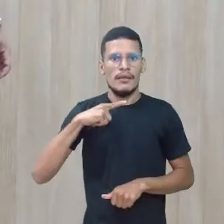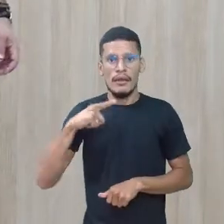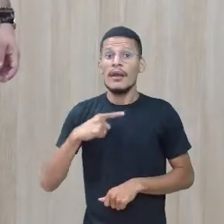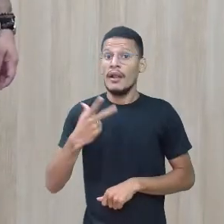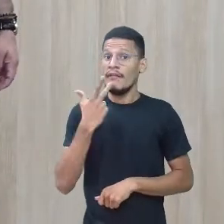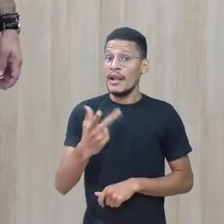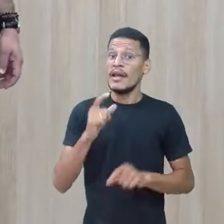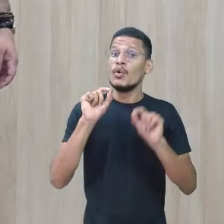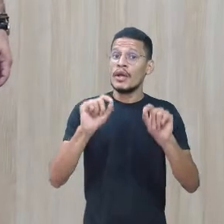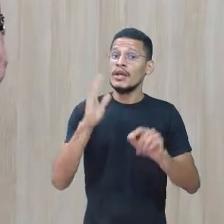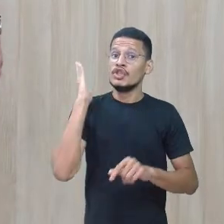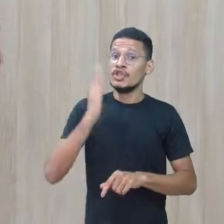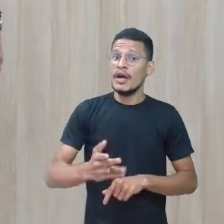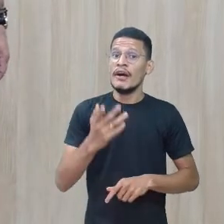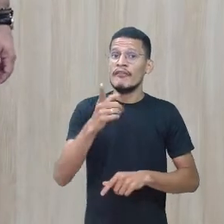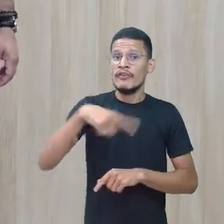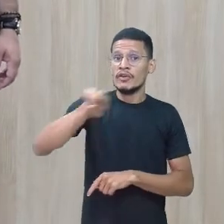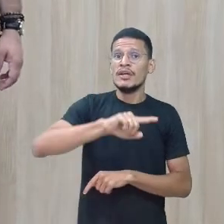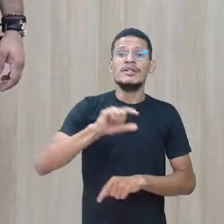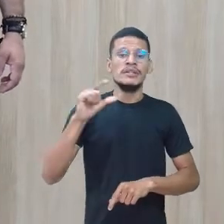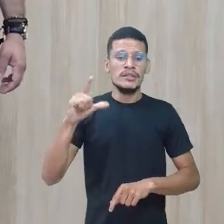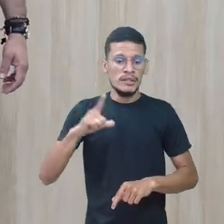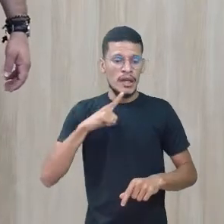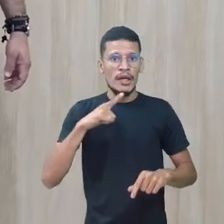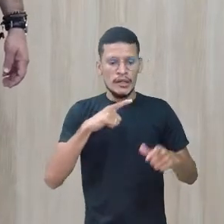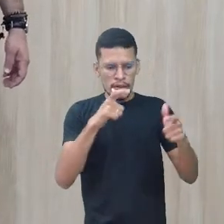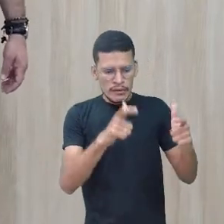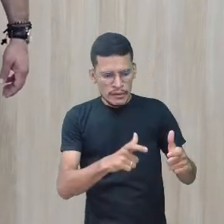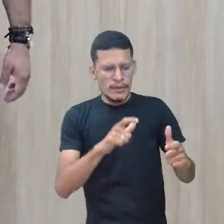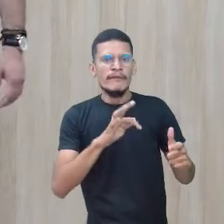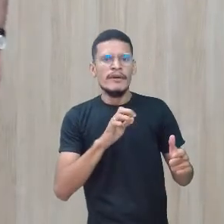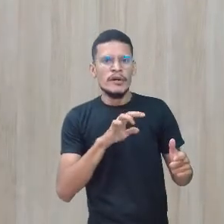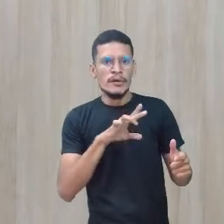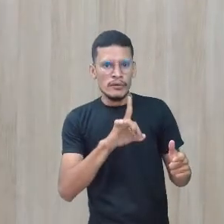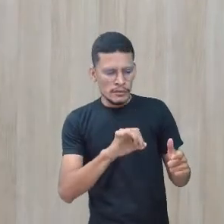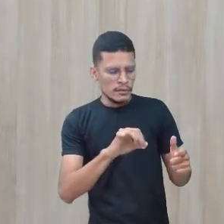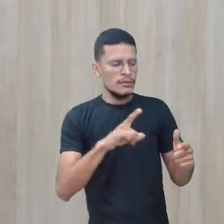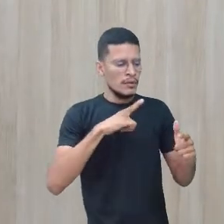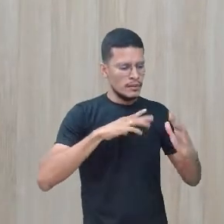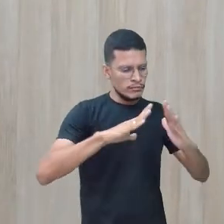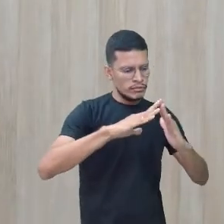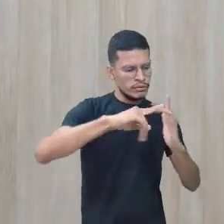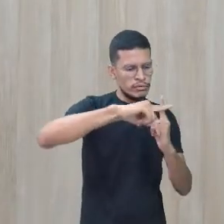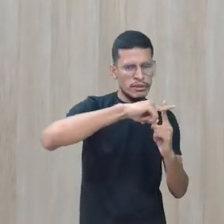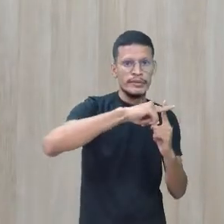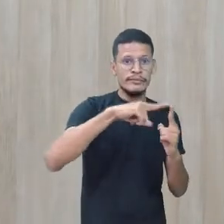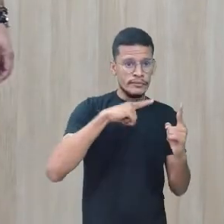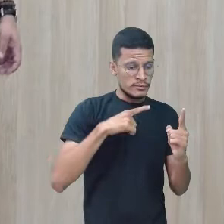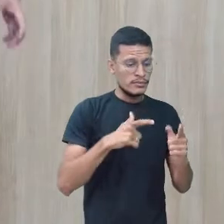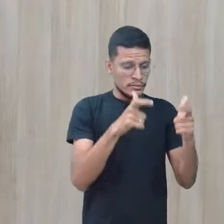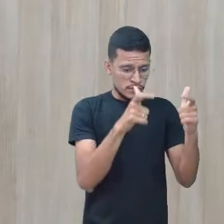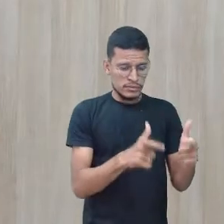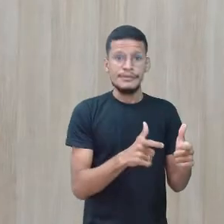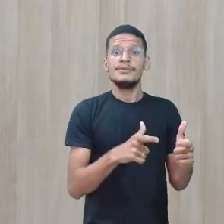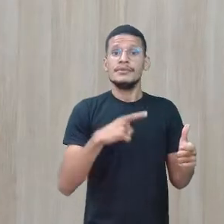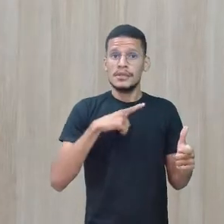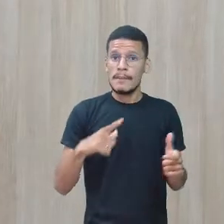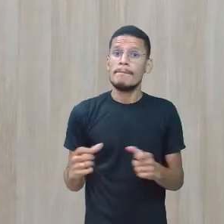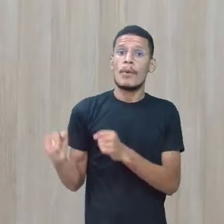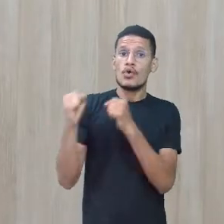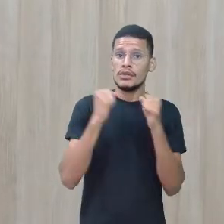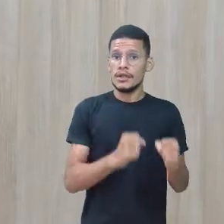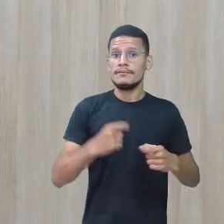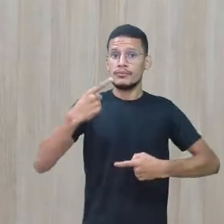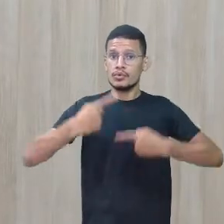todo feudo, né, geralmente tinha uma igreja, então a igreja ela tinha terras, a igreja tinha um poder político, porque a igreja